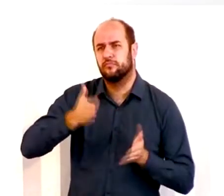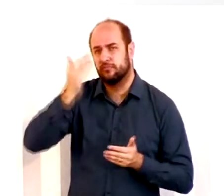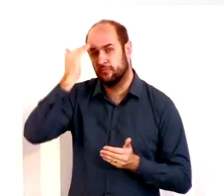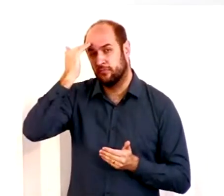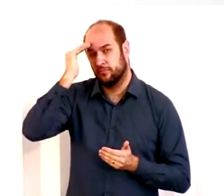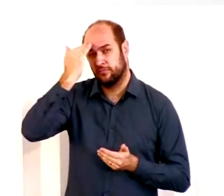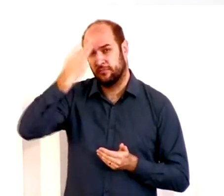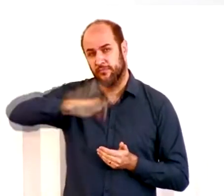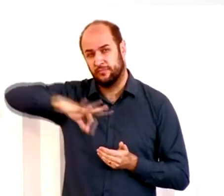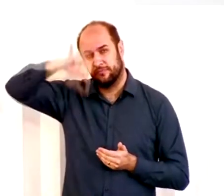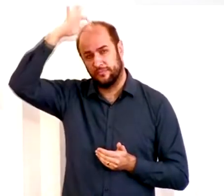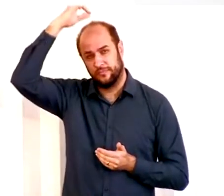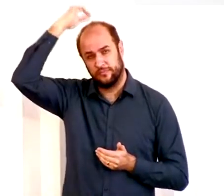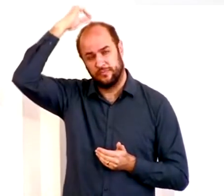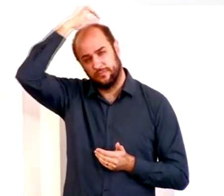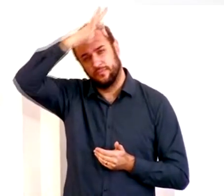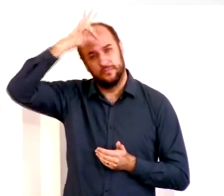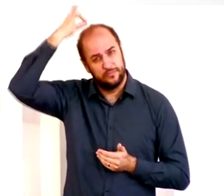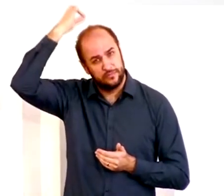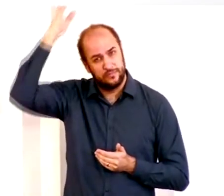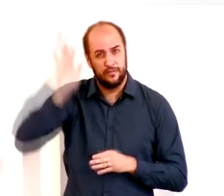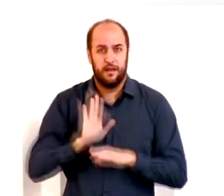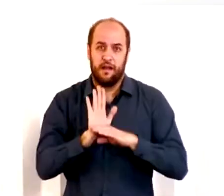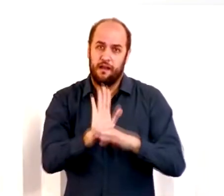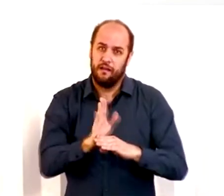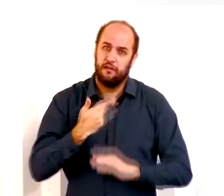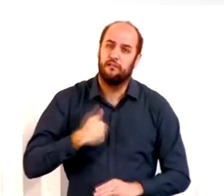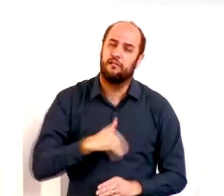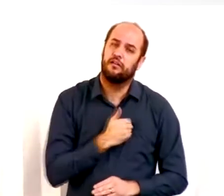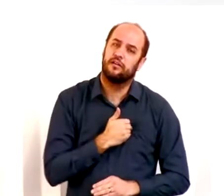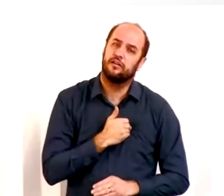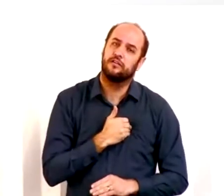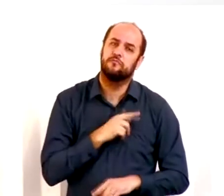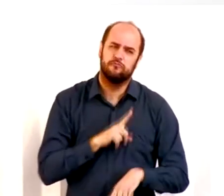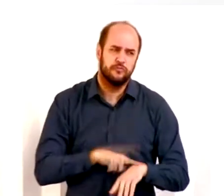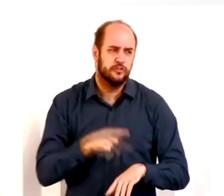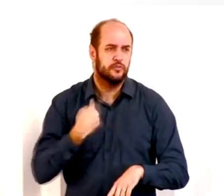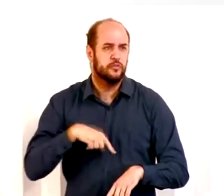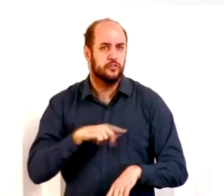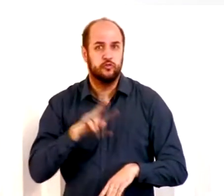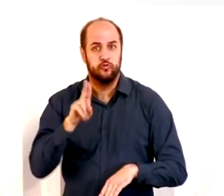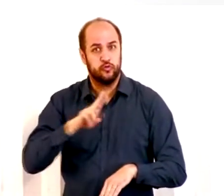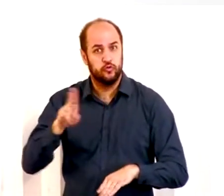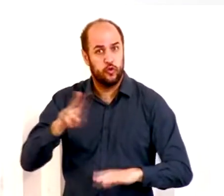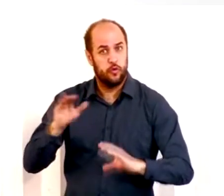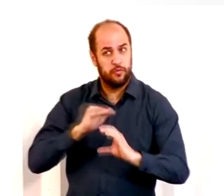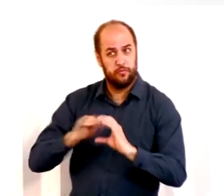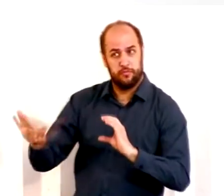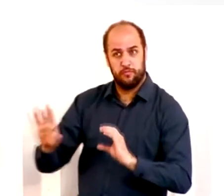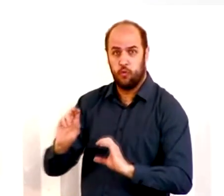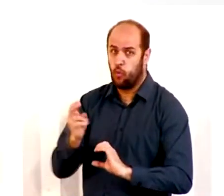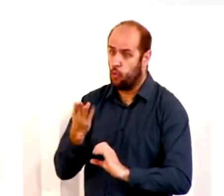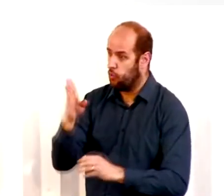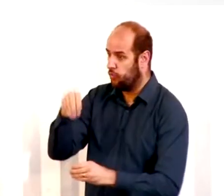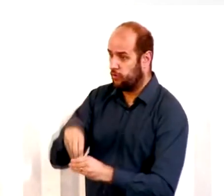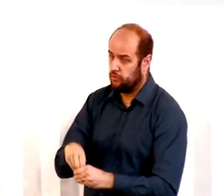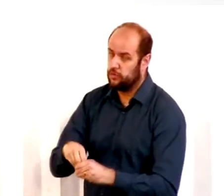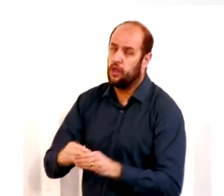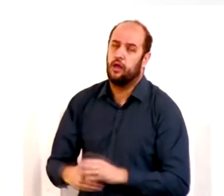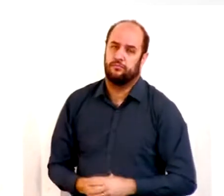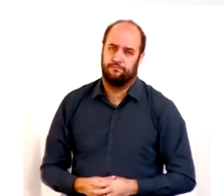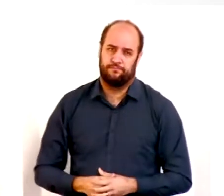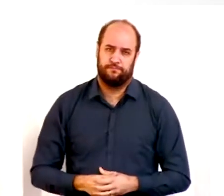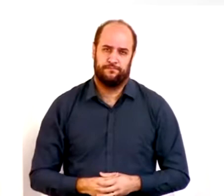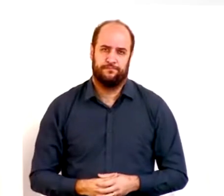Espírito Santo nos ajude na hora em que nós formos indicar os líderes ou na hora em que nós formos votar nos